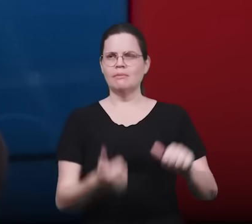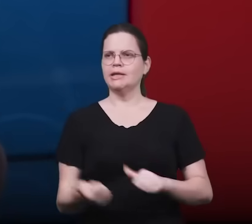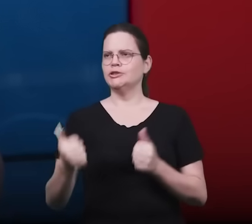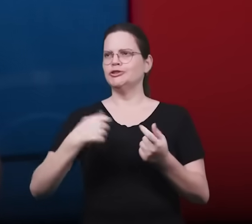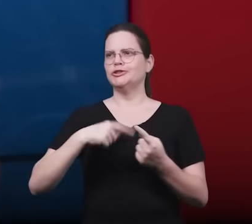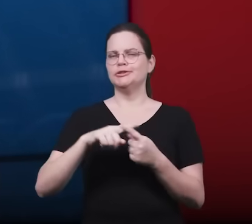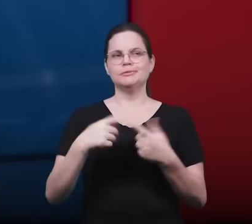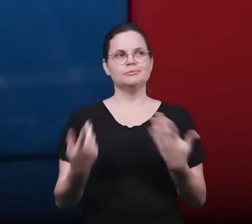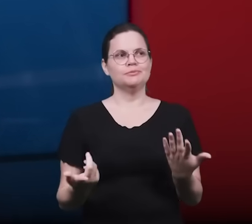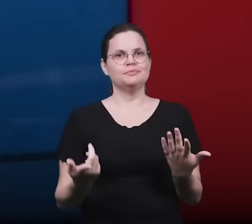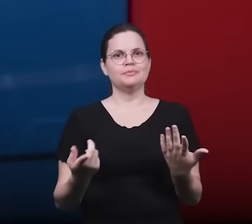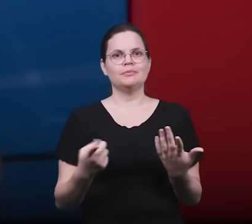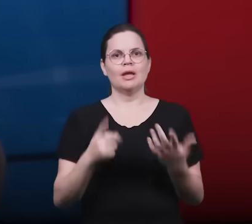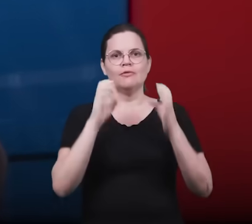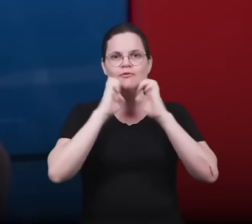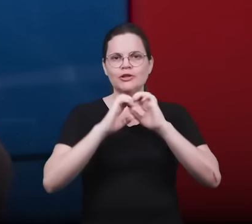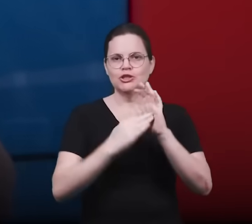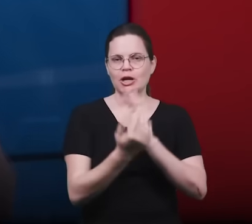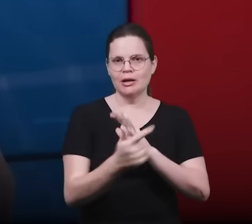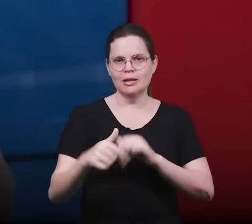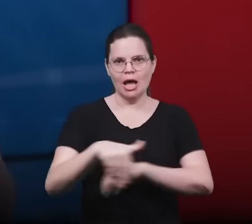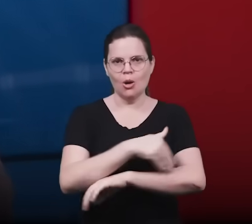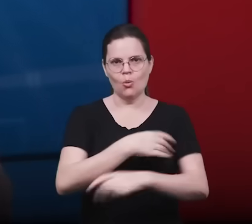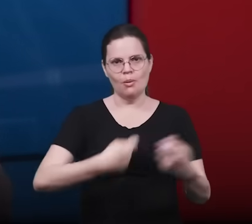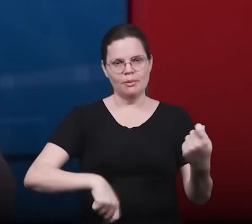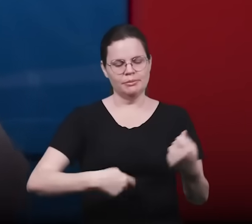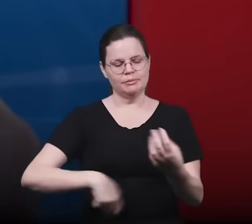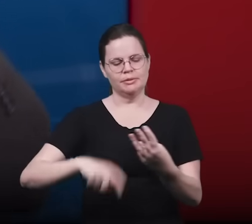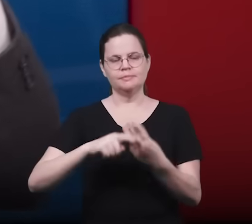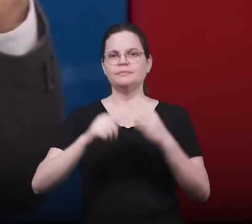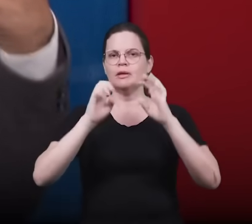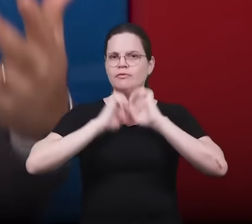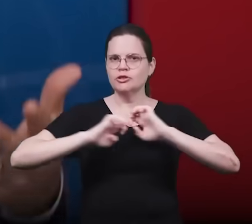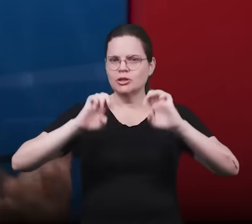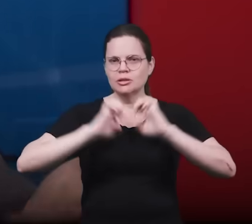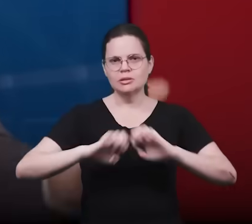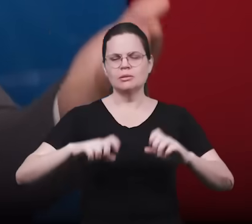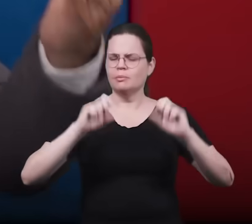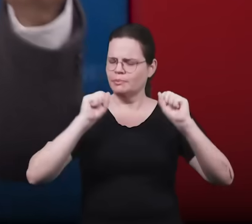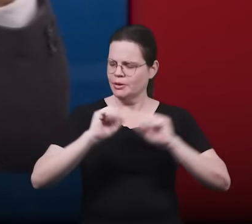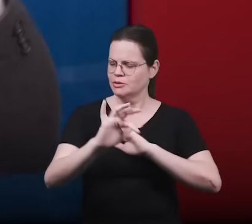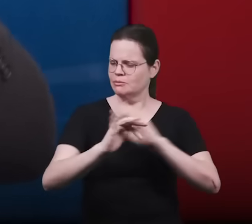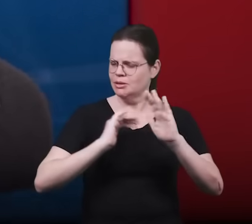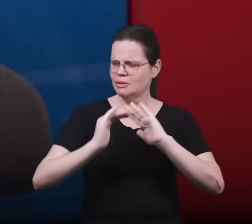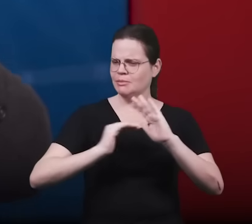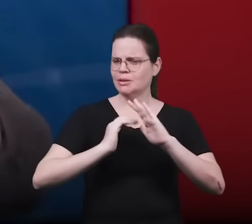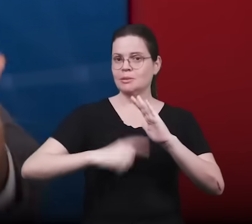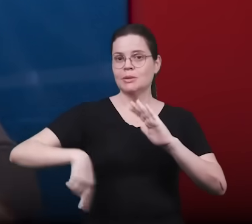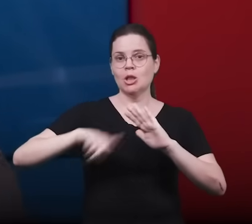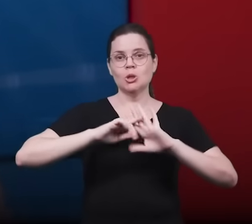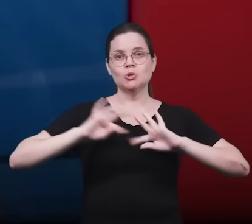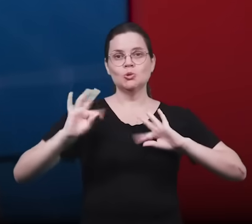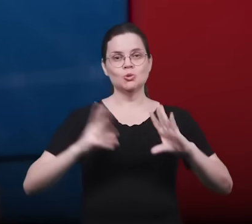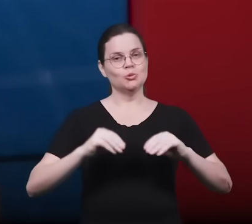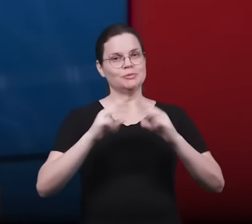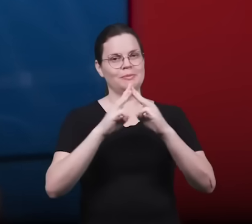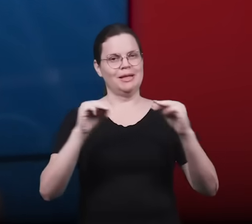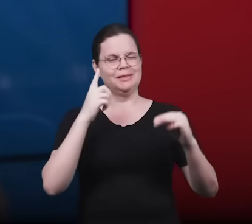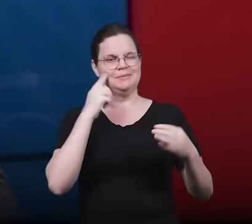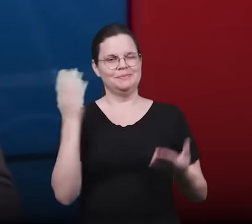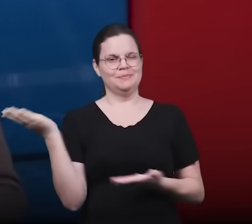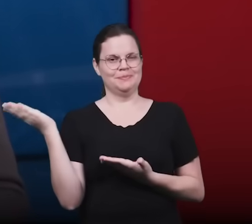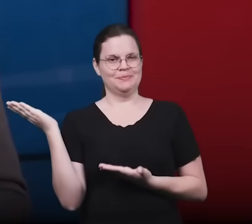Teve batismo, teve ali Evangelho Sem Fronteiras, um trabalho de evangelização. Envie tudo aqui para a gente.